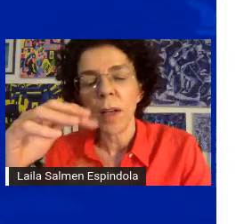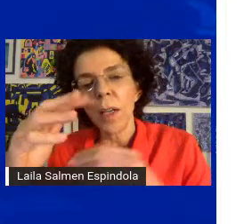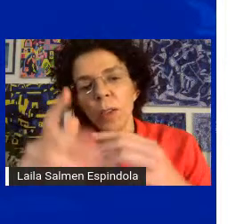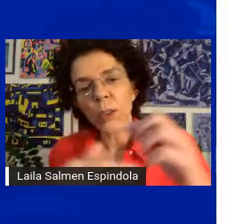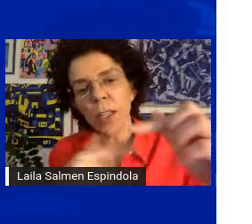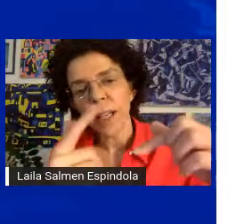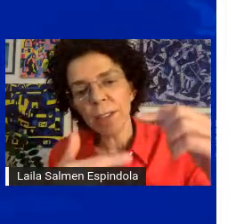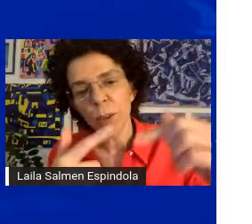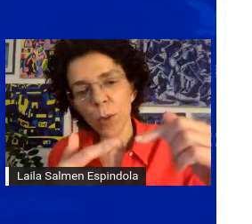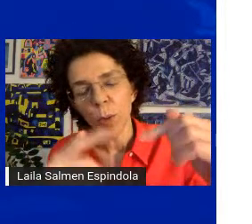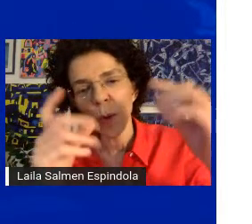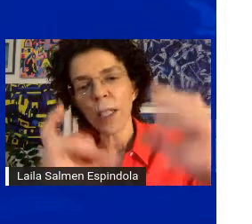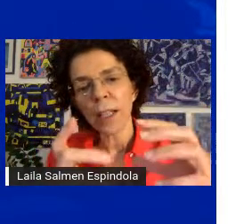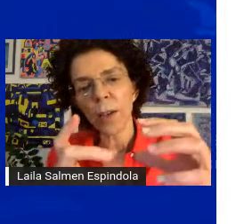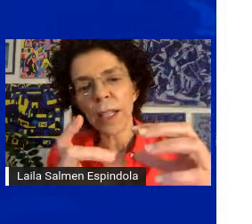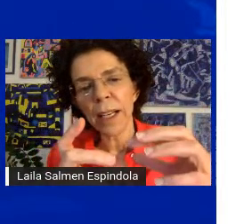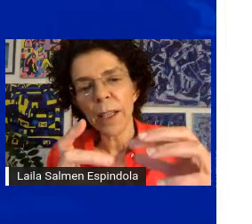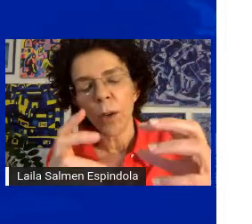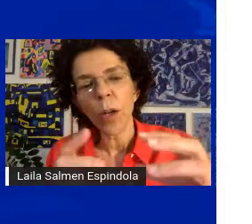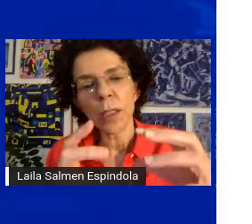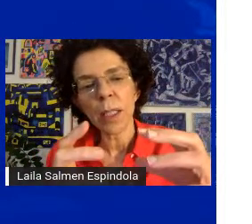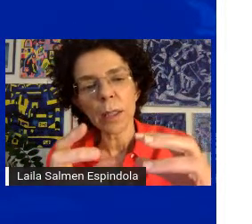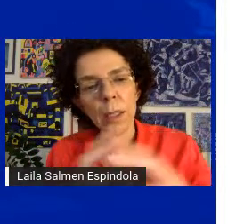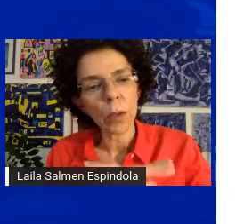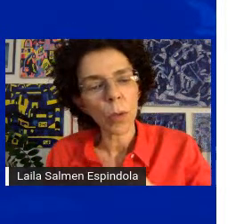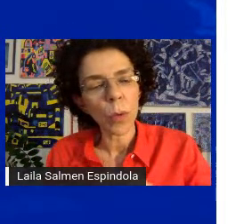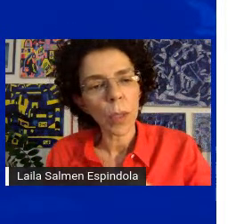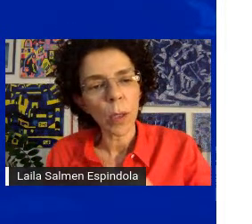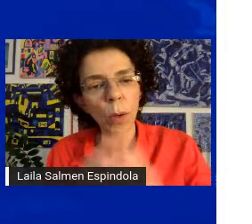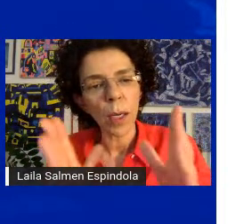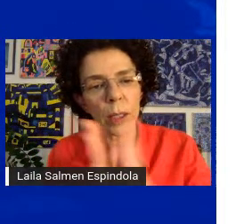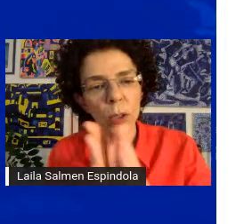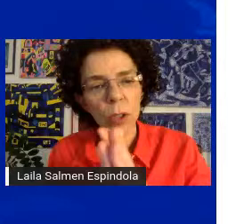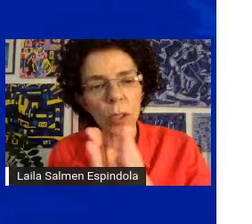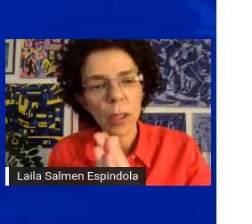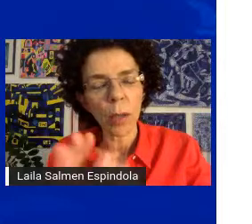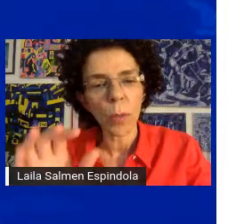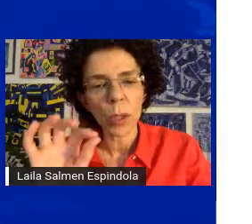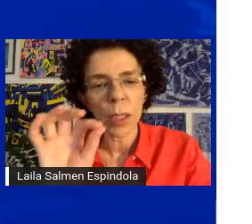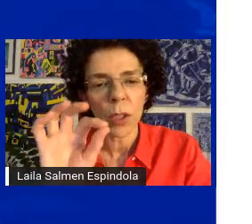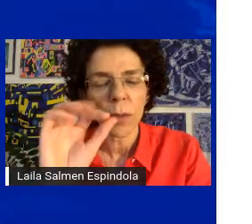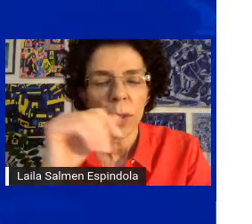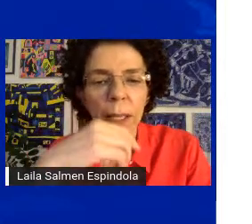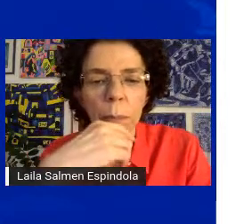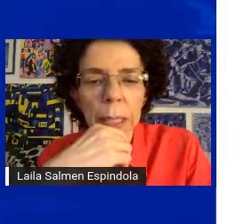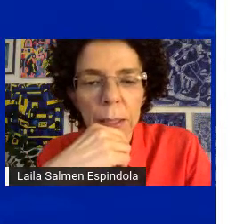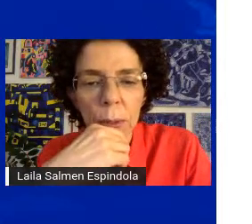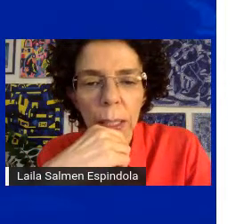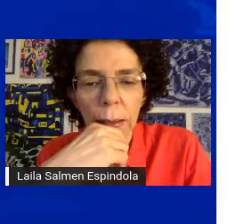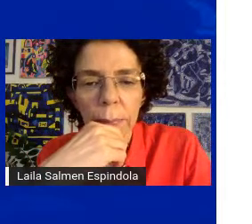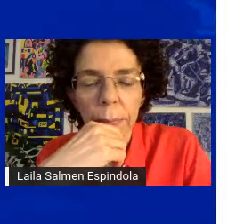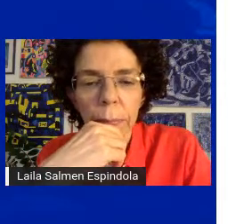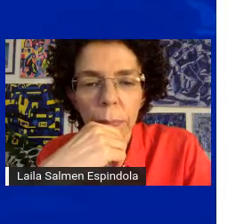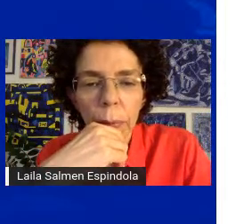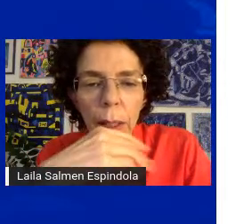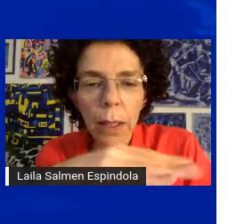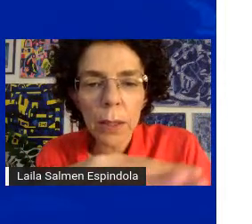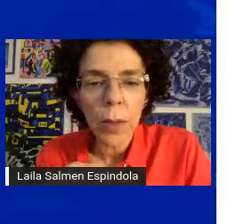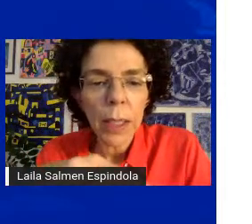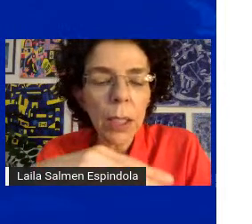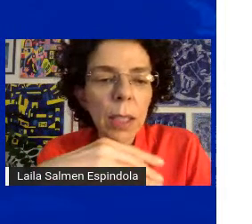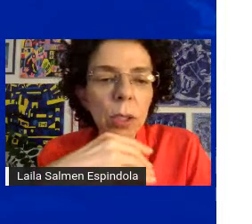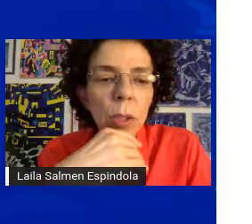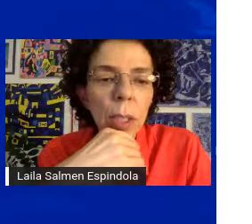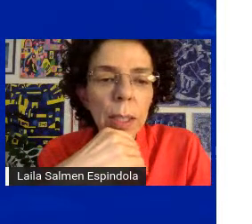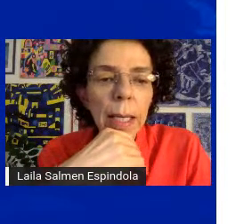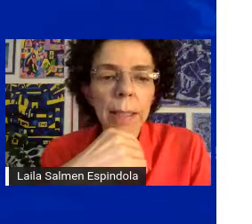ovinhos. Só que a estrutura, quando ela encosta, essa estrutura é colante, então o mosquitinho fica preso nela. Isso